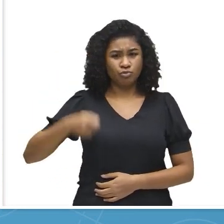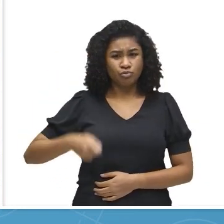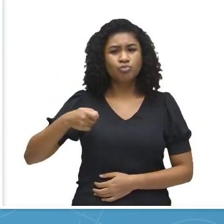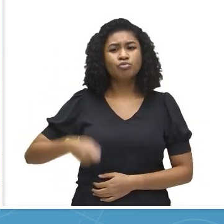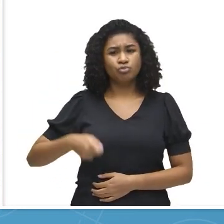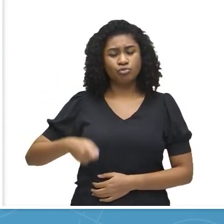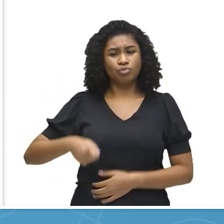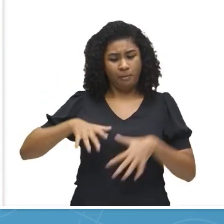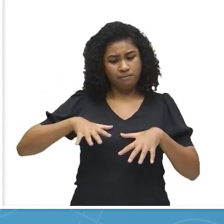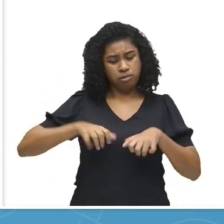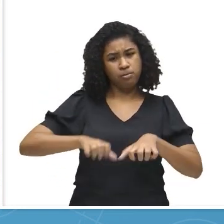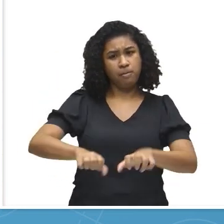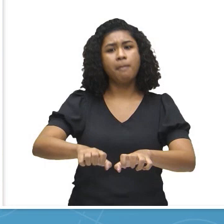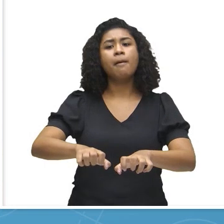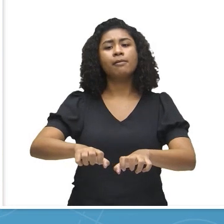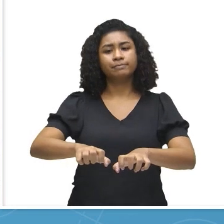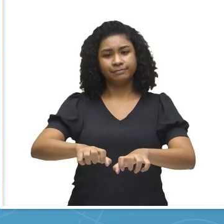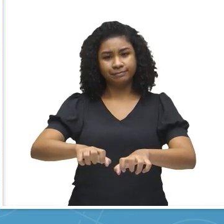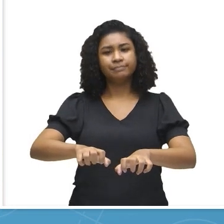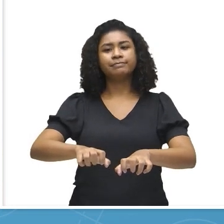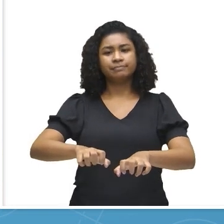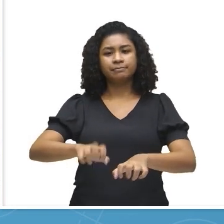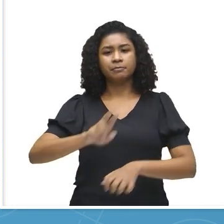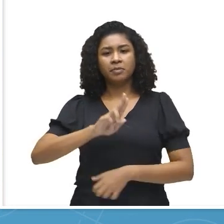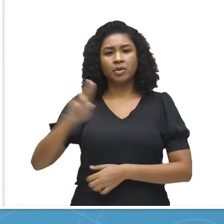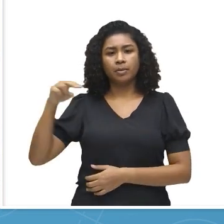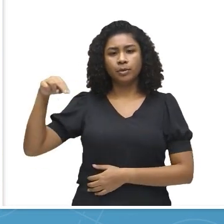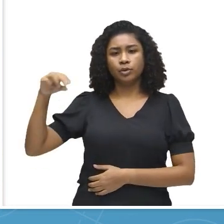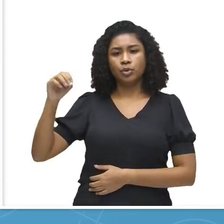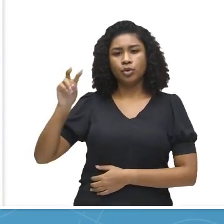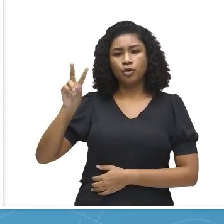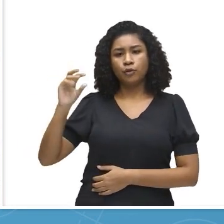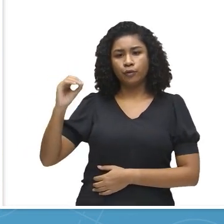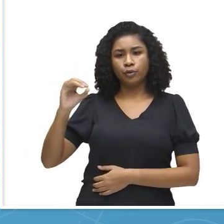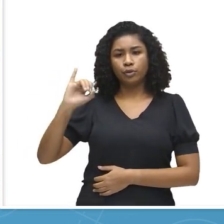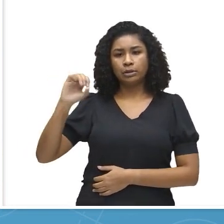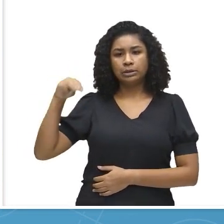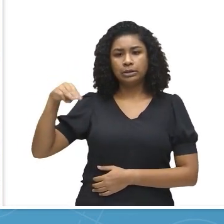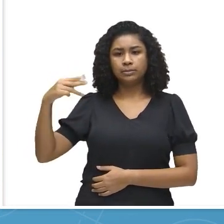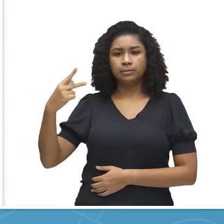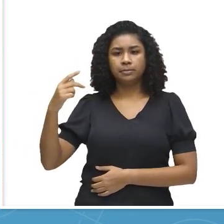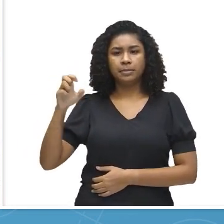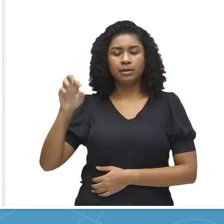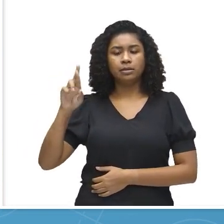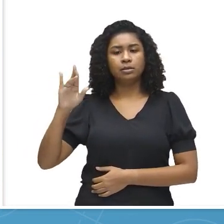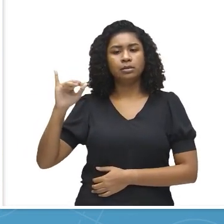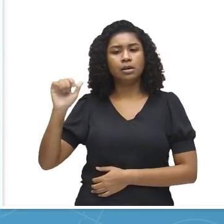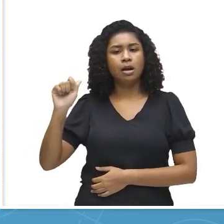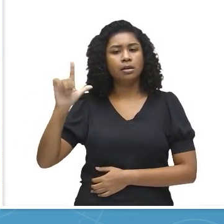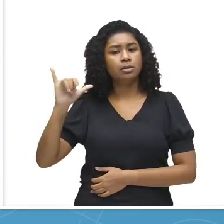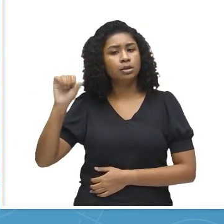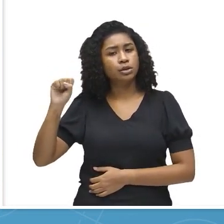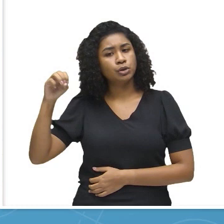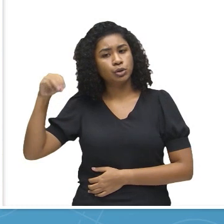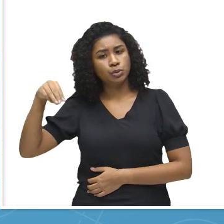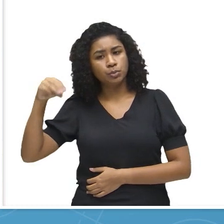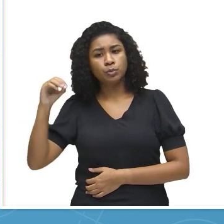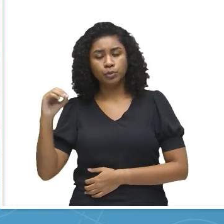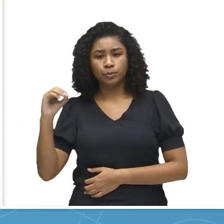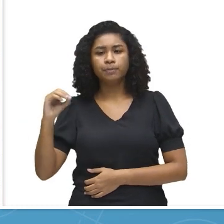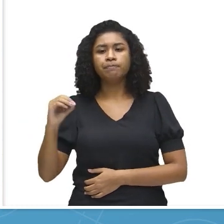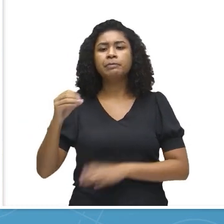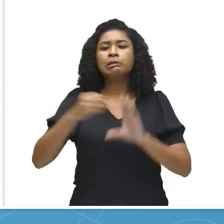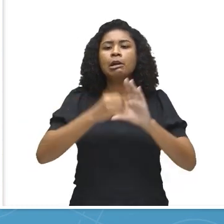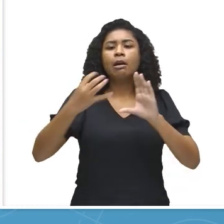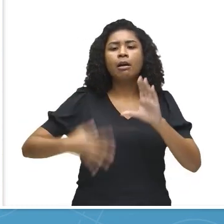bastante agressivo, o chamado novo imperialismo. Uma das principais características desse novo imperialismo